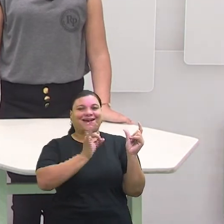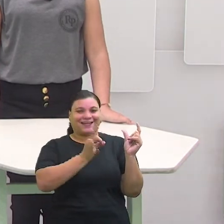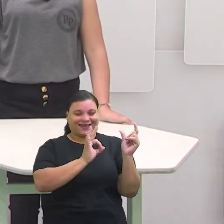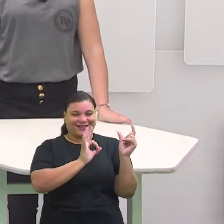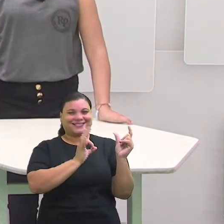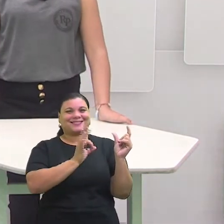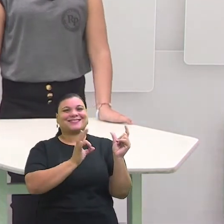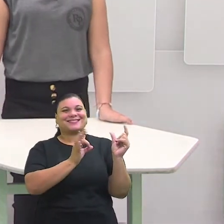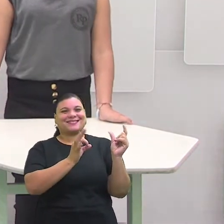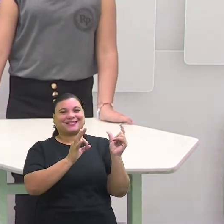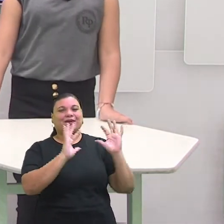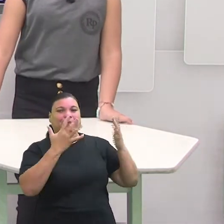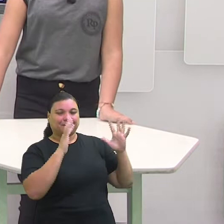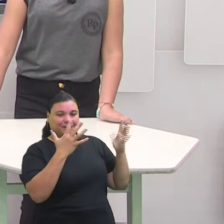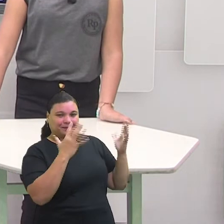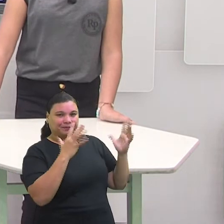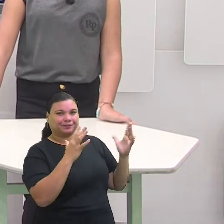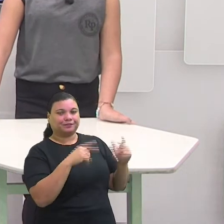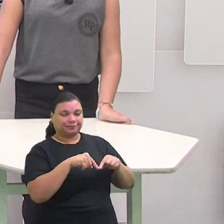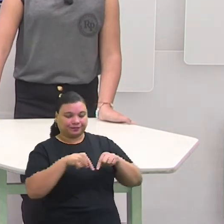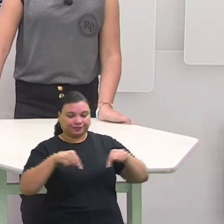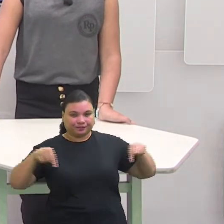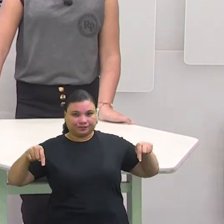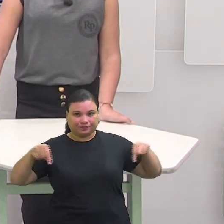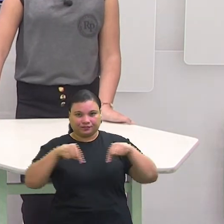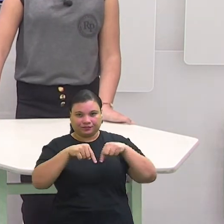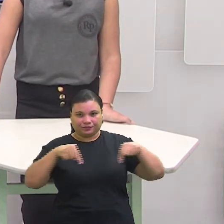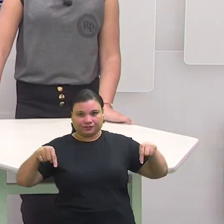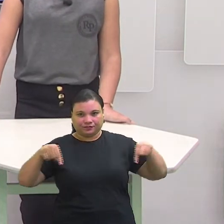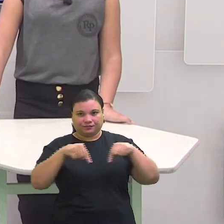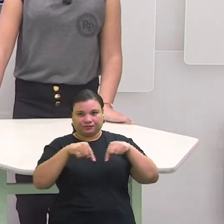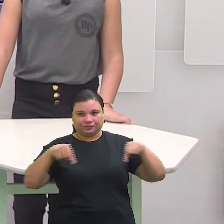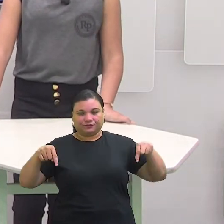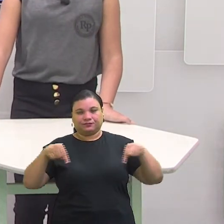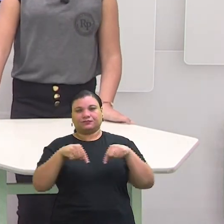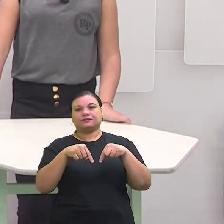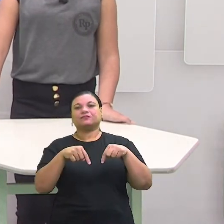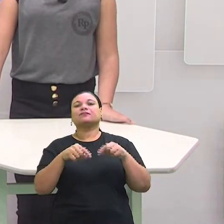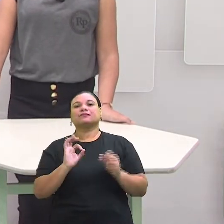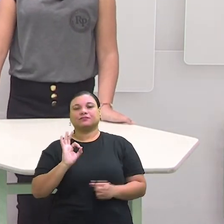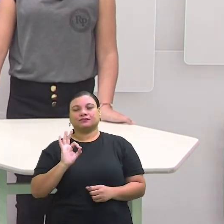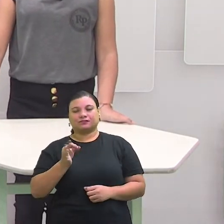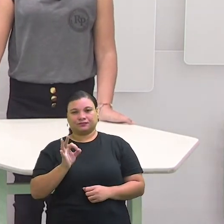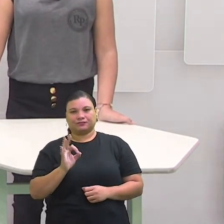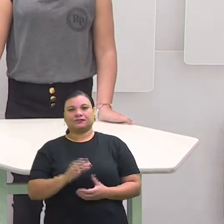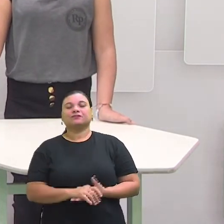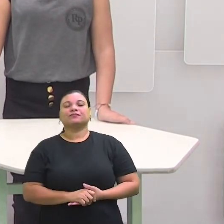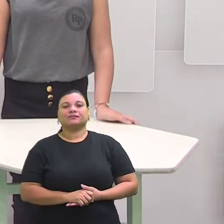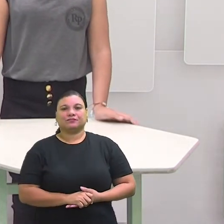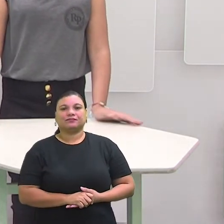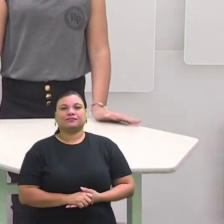correta. É isso aí. Muito bom. É isso aí, gente. Parabéns.